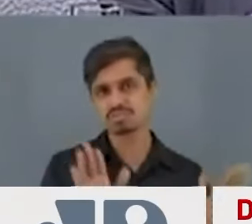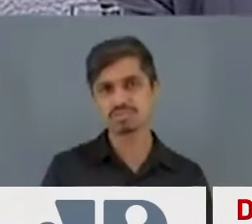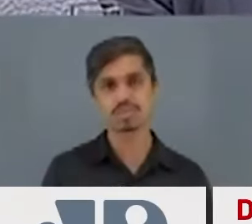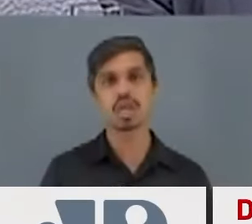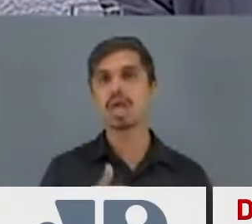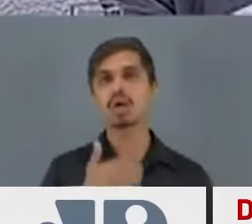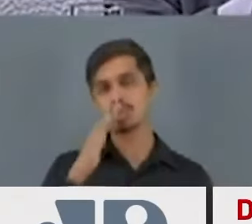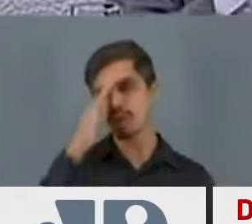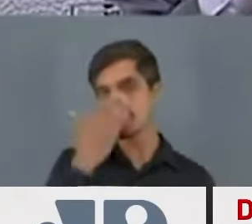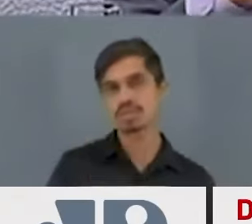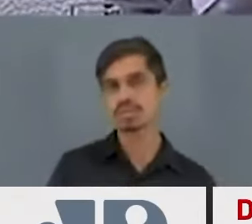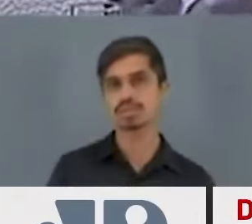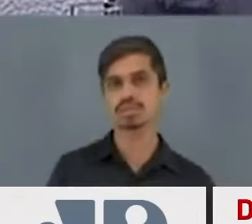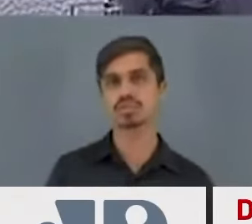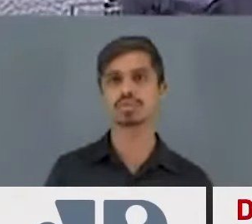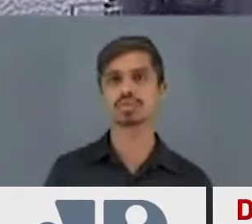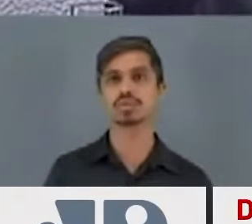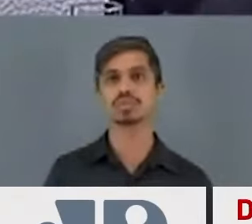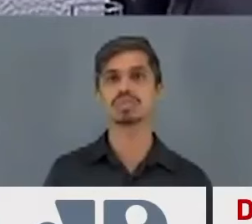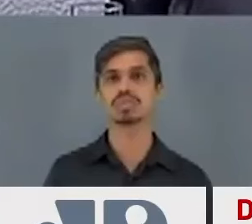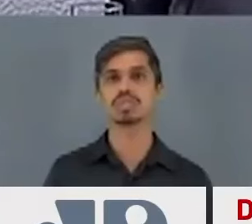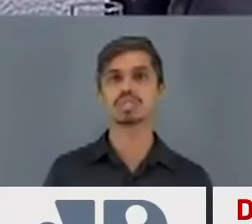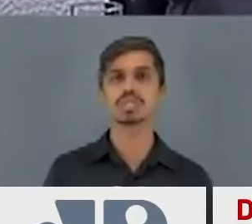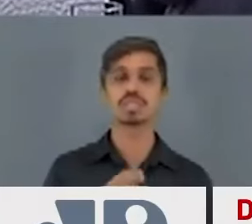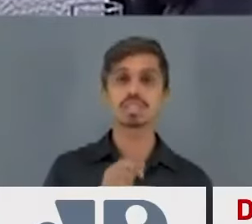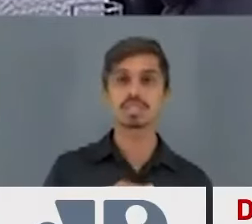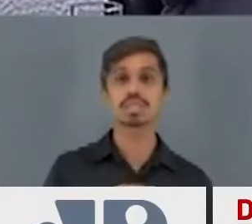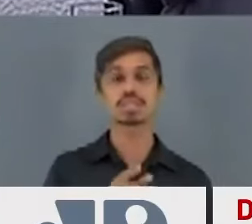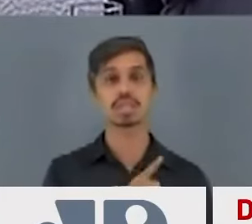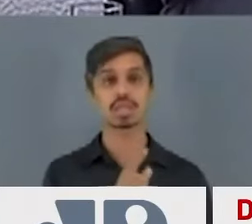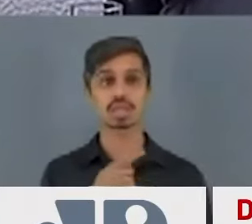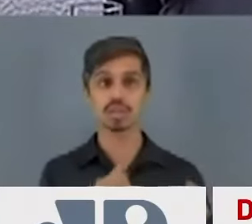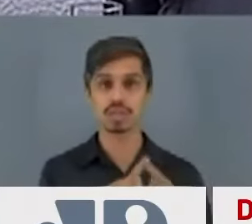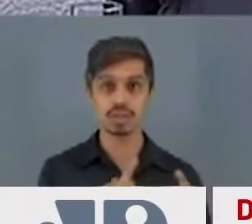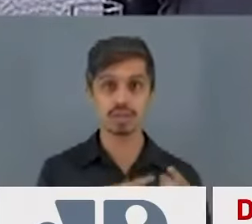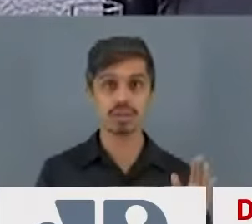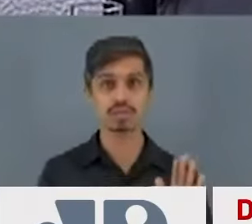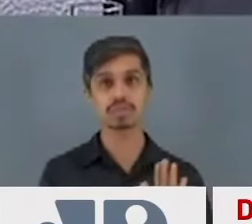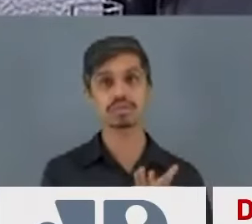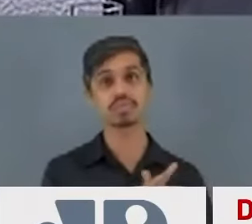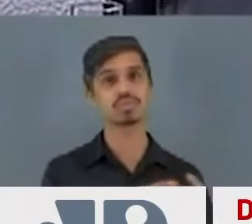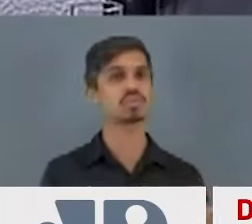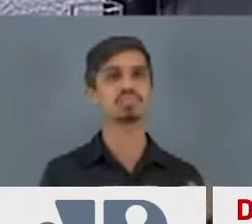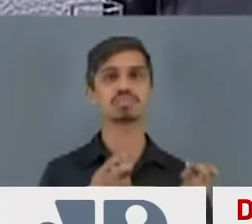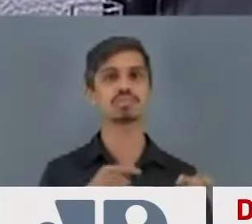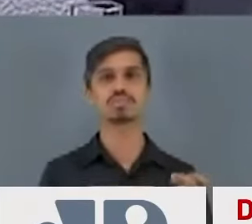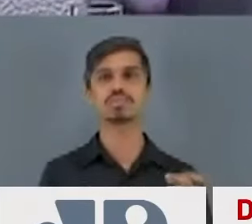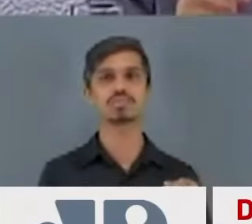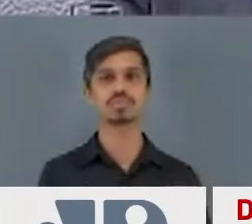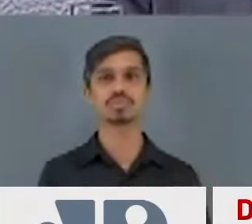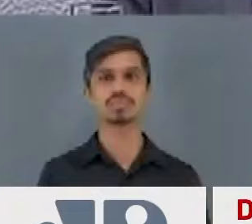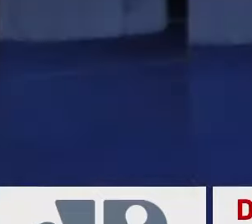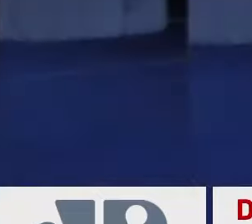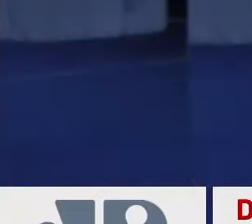não creio que nós, se não houver algum acordo que possibilite avançar, nós não vamos reconhecer um governo se essas atas não